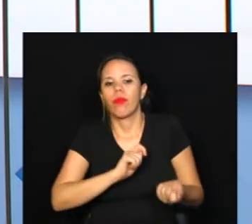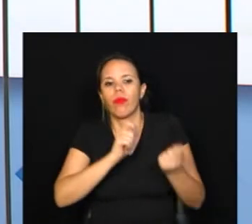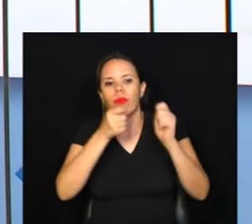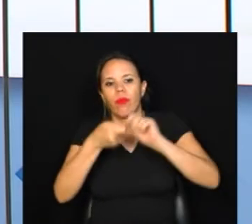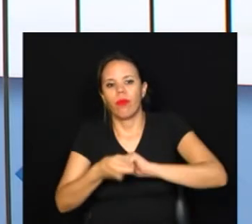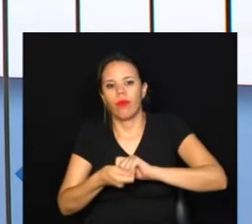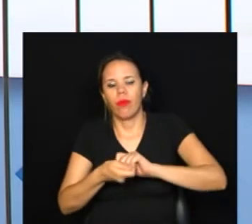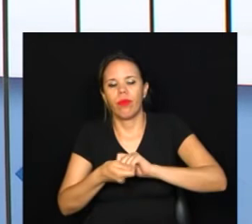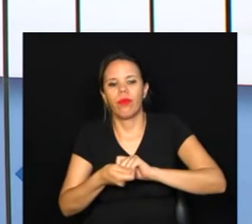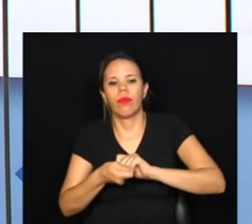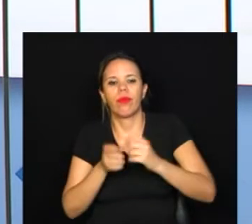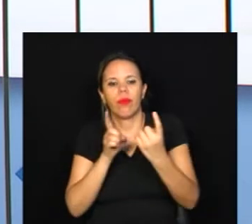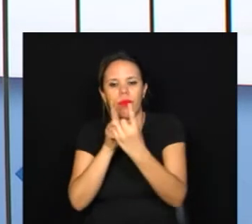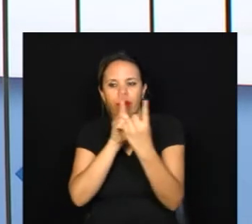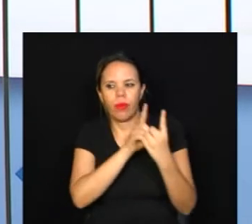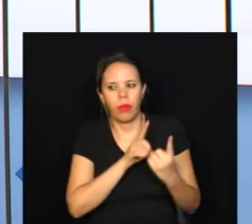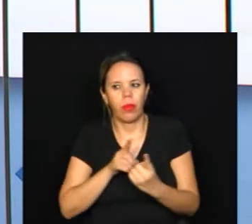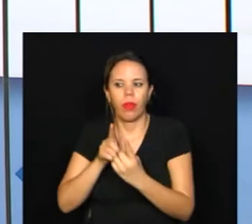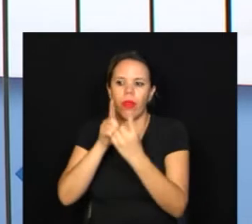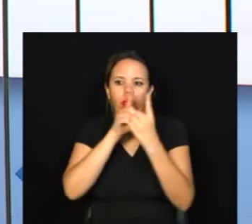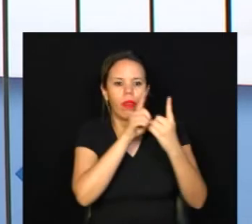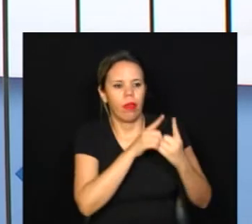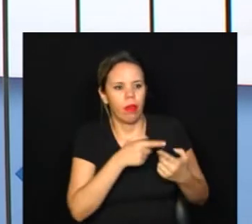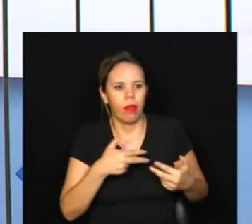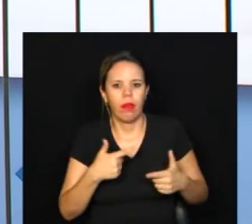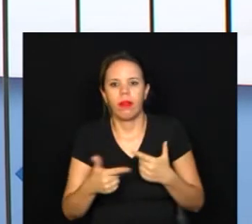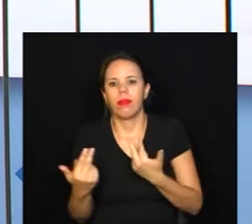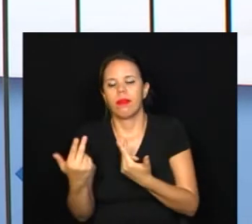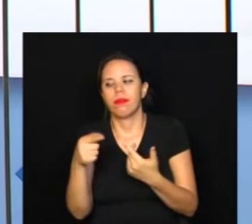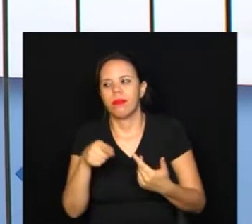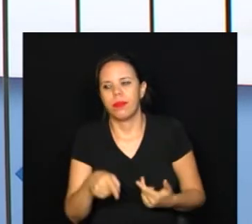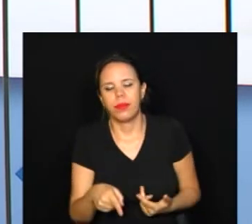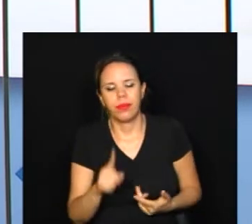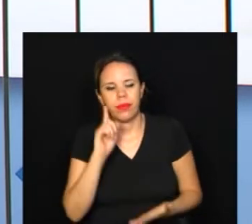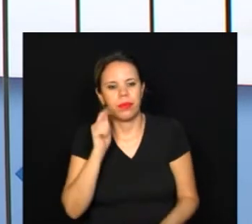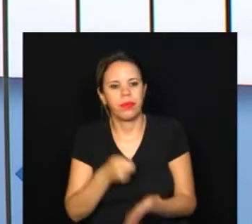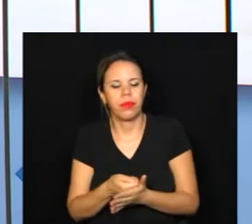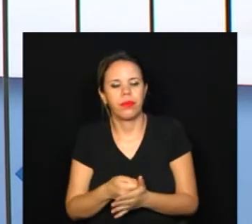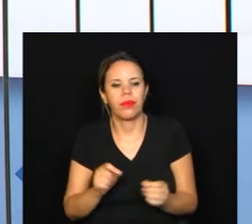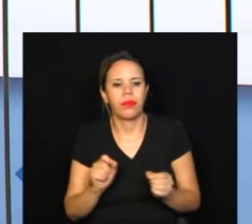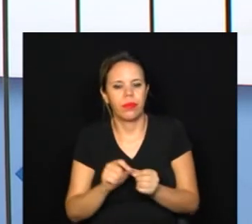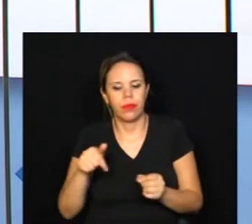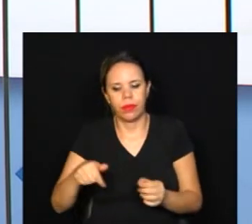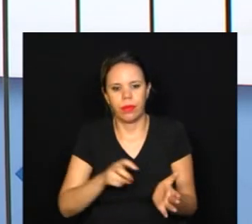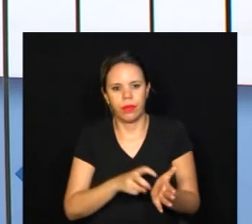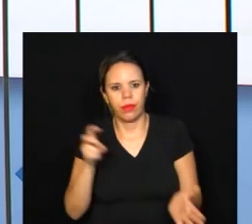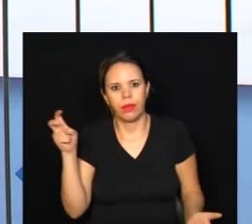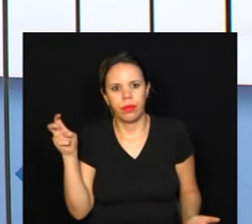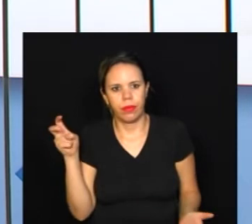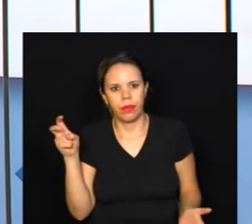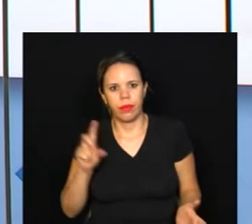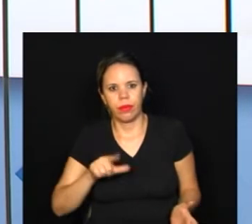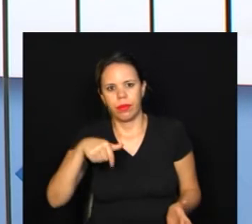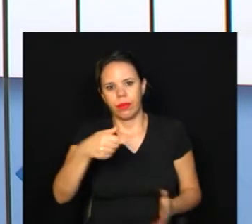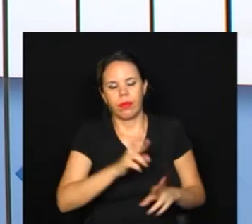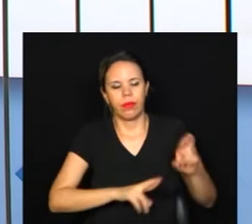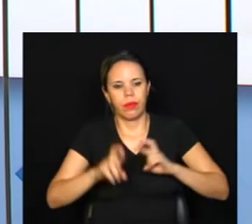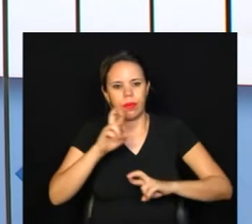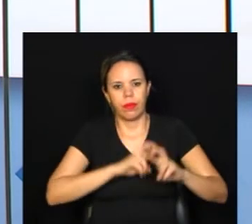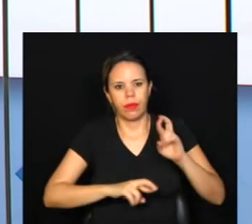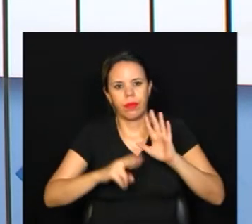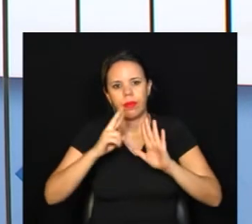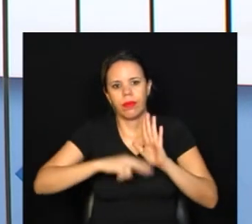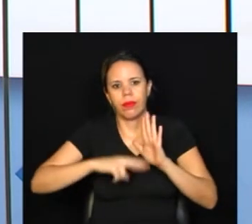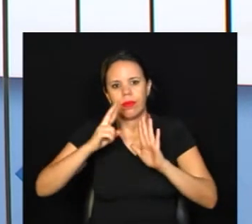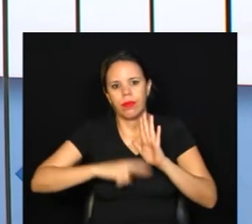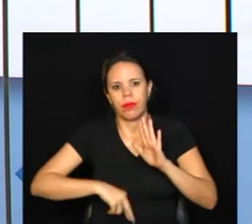no fluxo de atendimentos a situação como essa. A decisão foi tomada nesta manhã após a análise do relatório